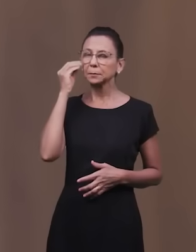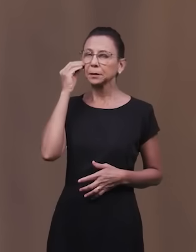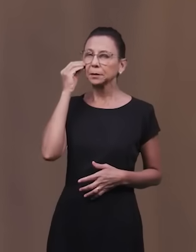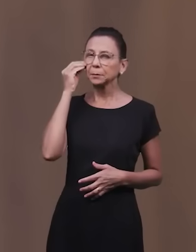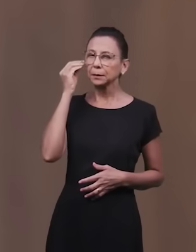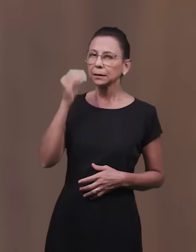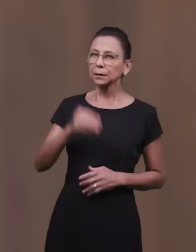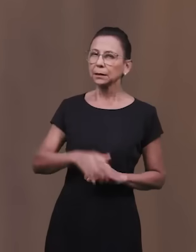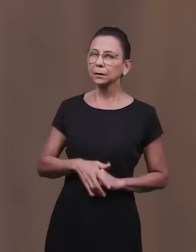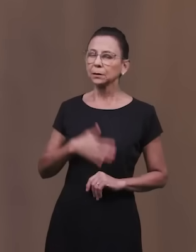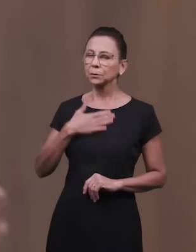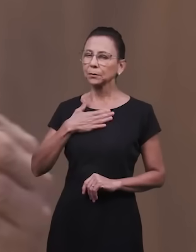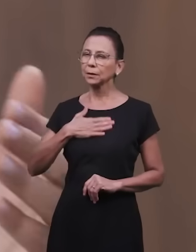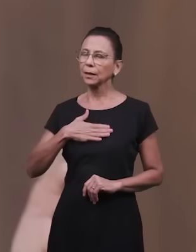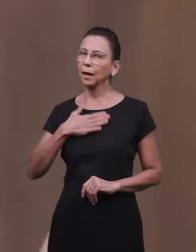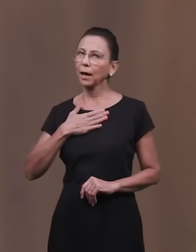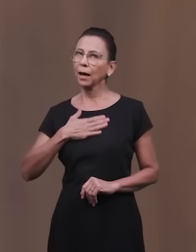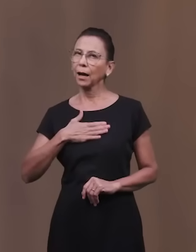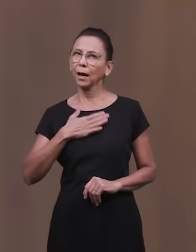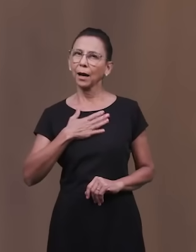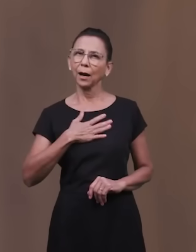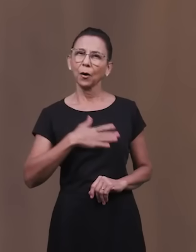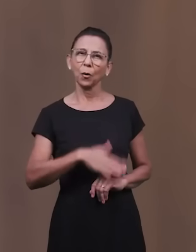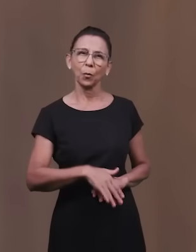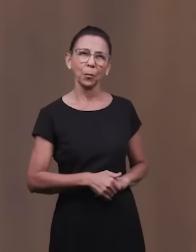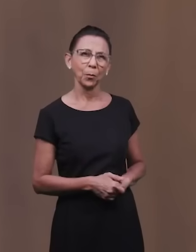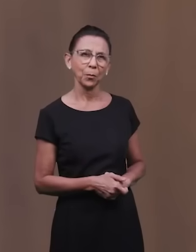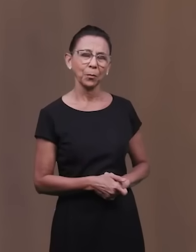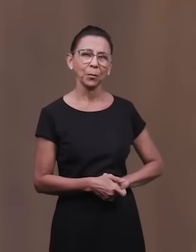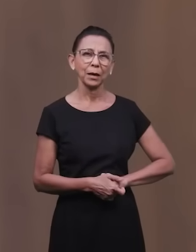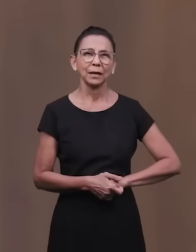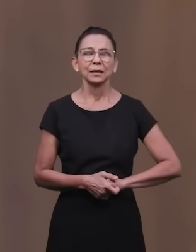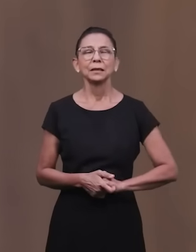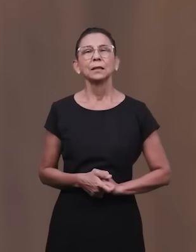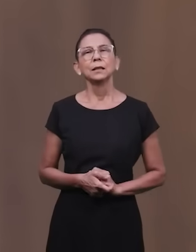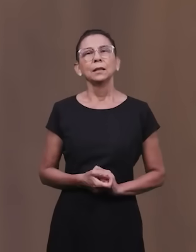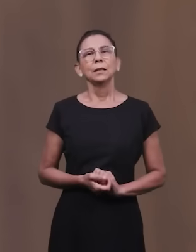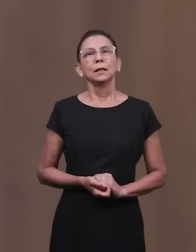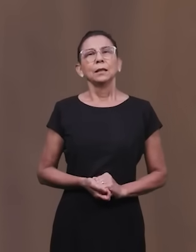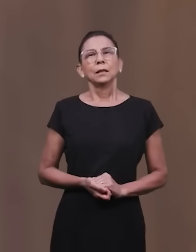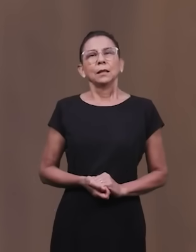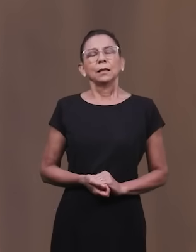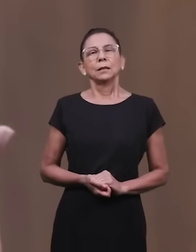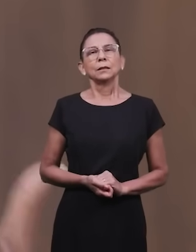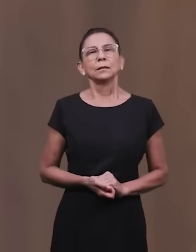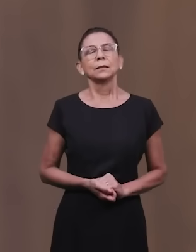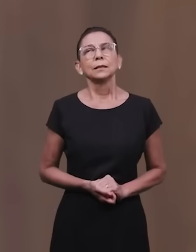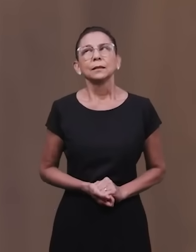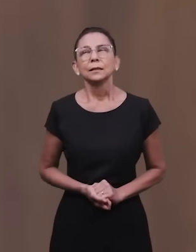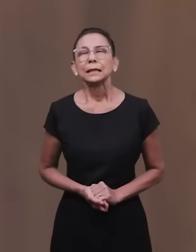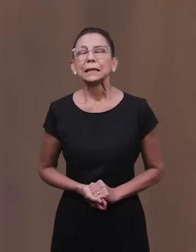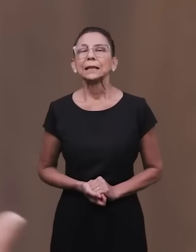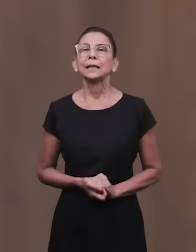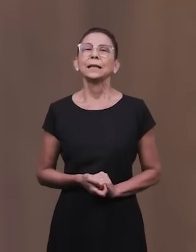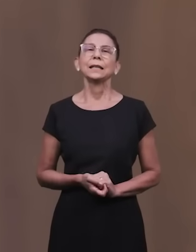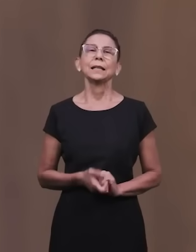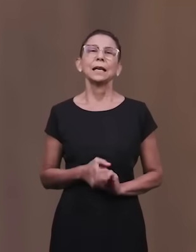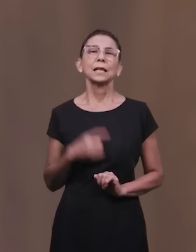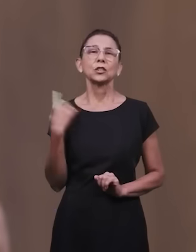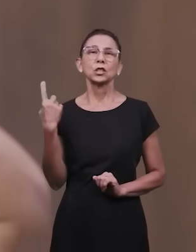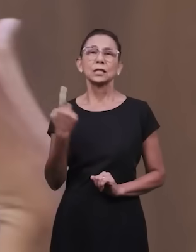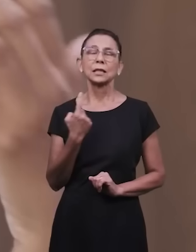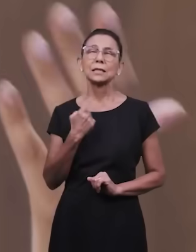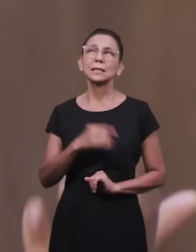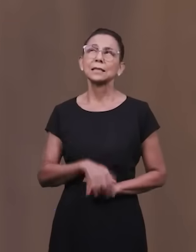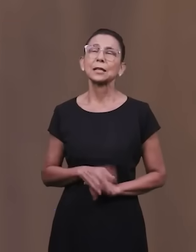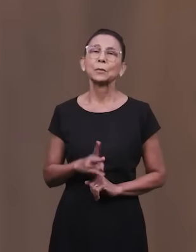e experimentando com mais tranquilidade a vida, porque nós não estamos numa Olimpíada tentando chegar em um lugar que